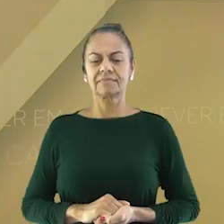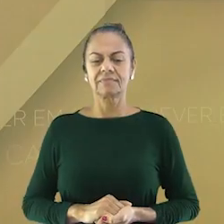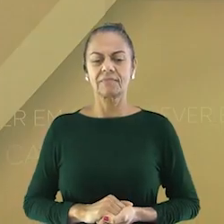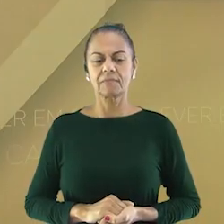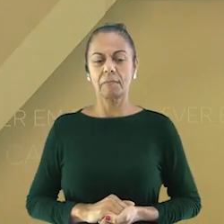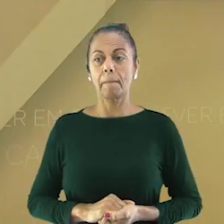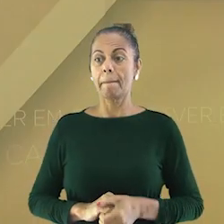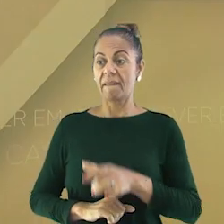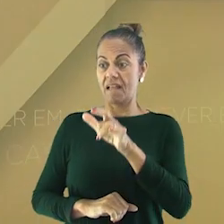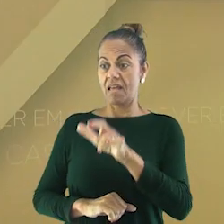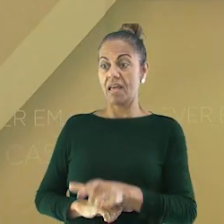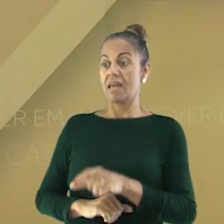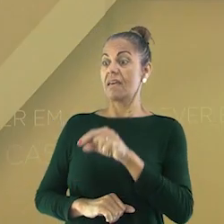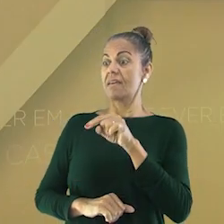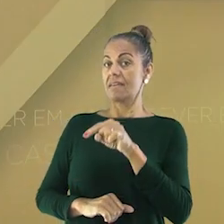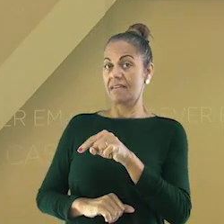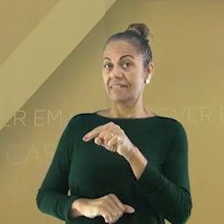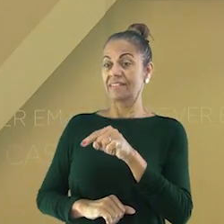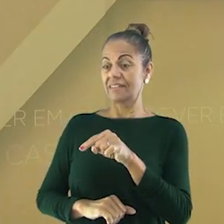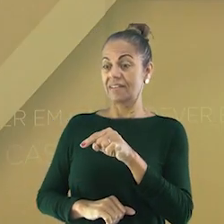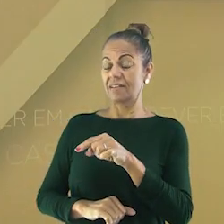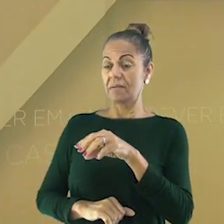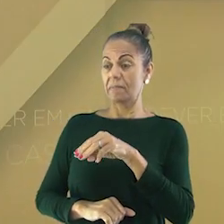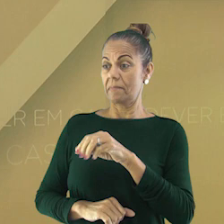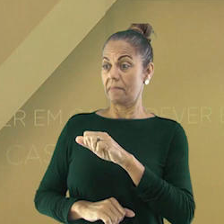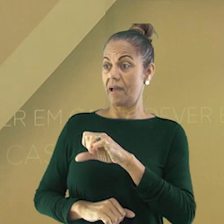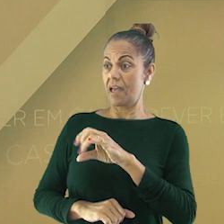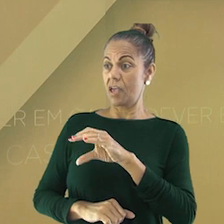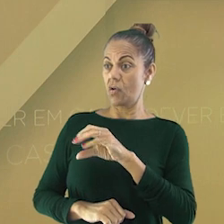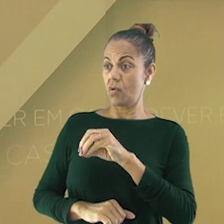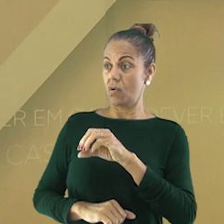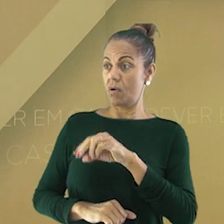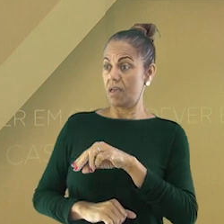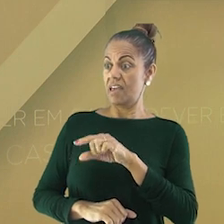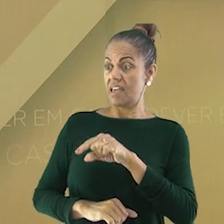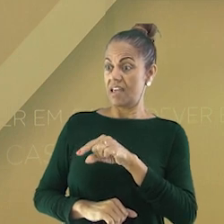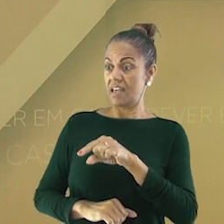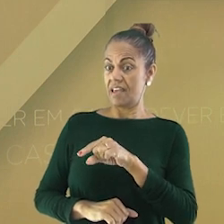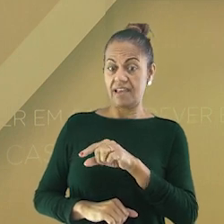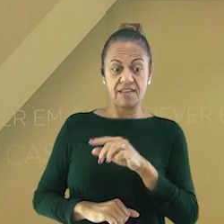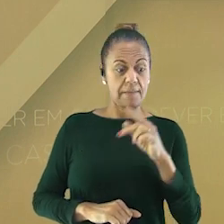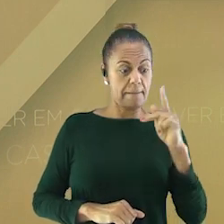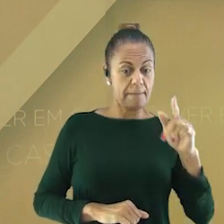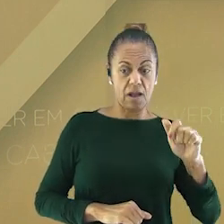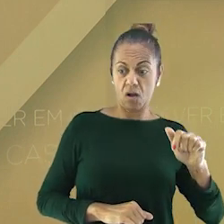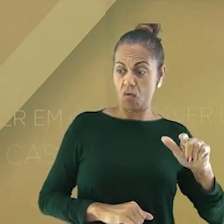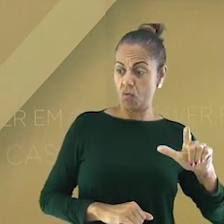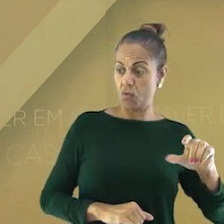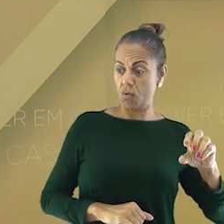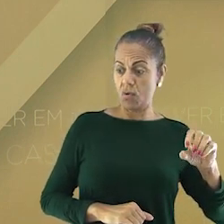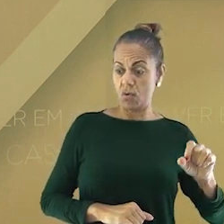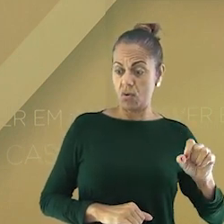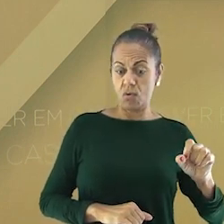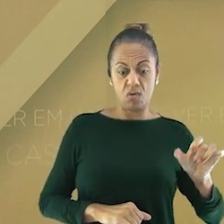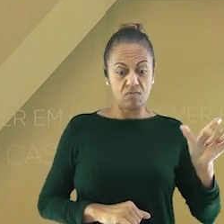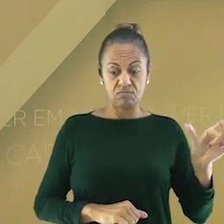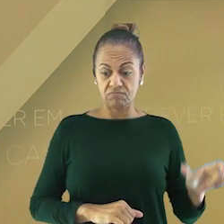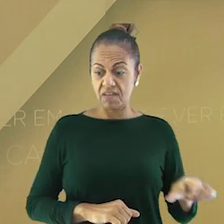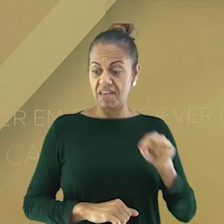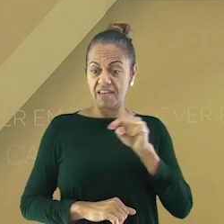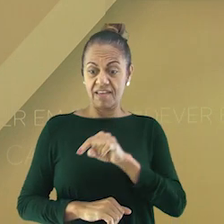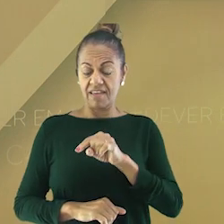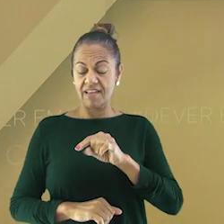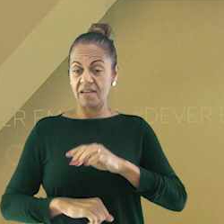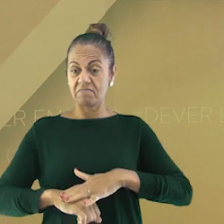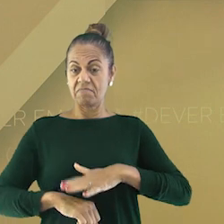Michael is taller than Paulo. Michael é mais alto que Paulo. Is taller than. é mais alto que.